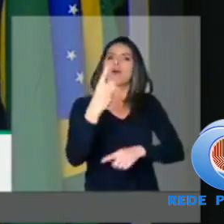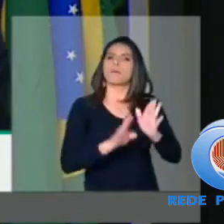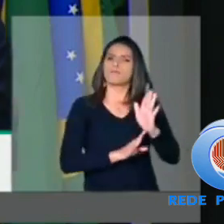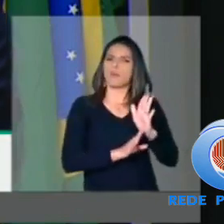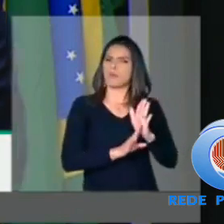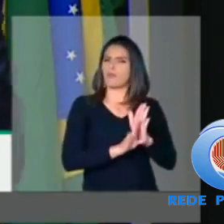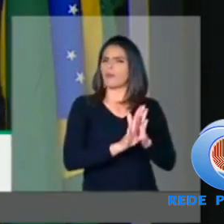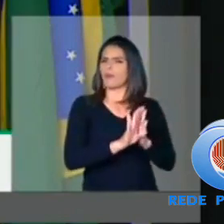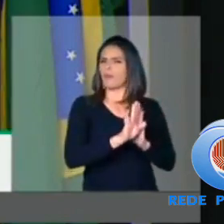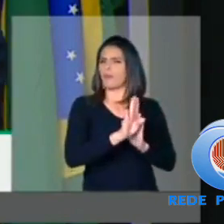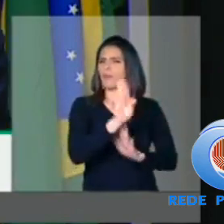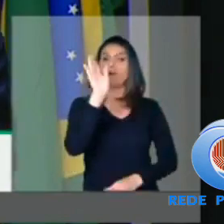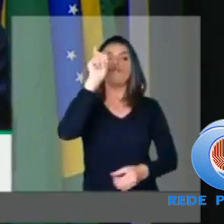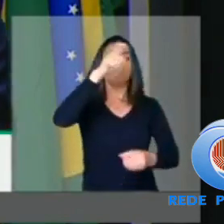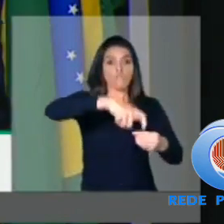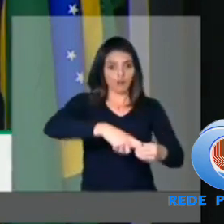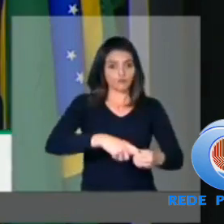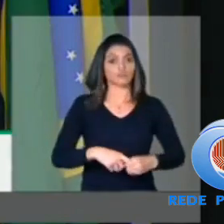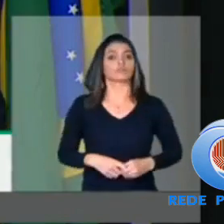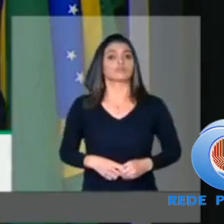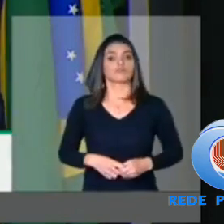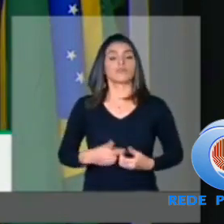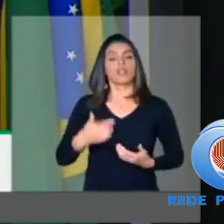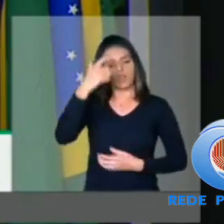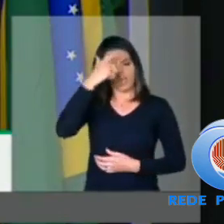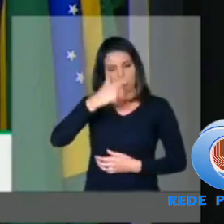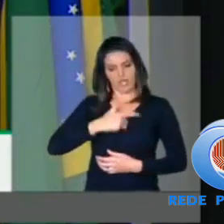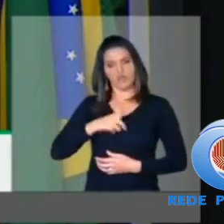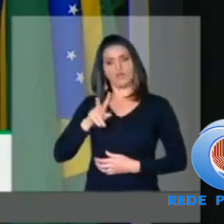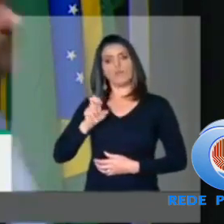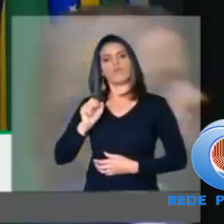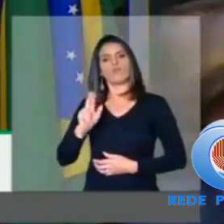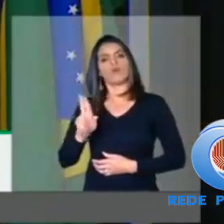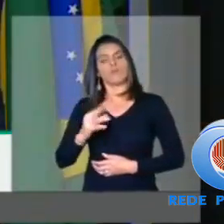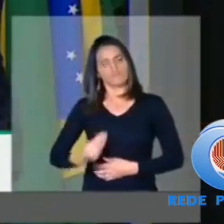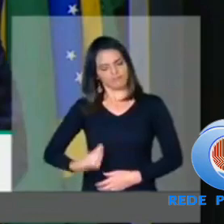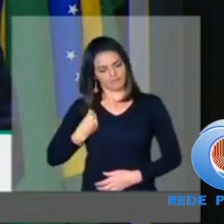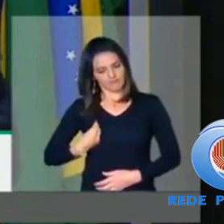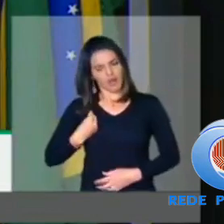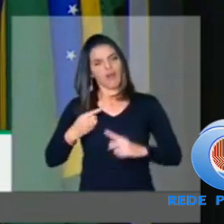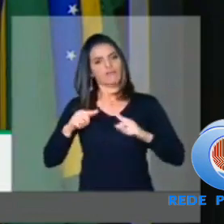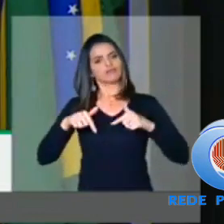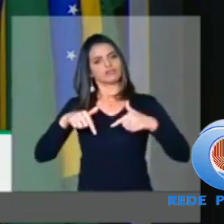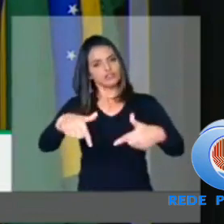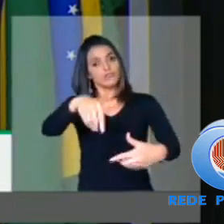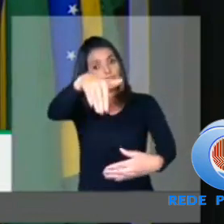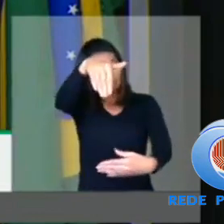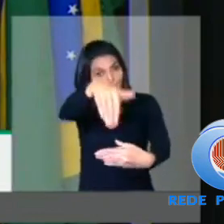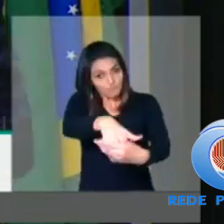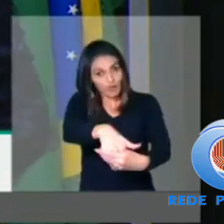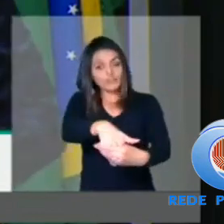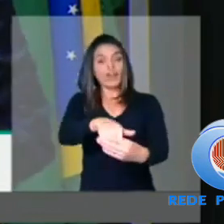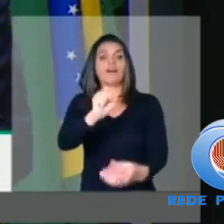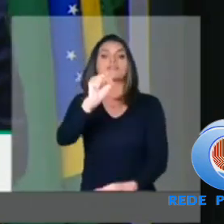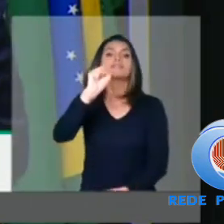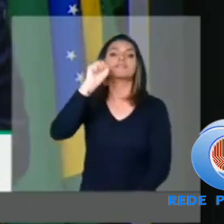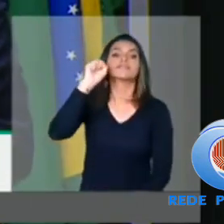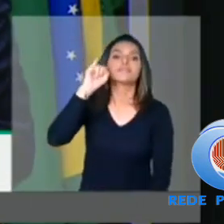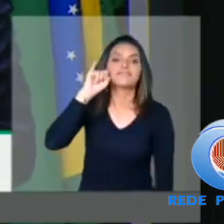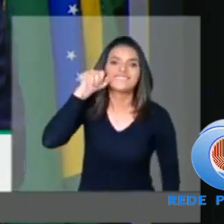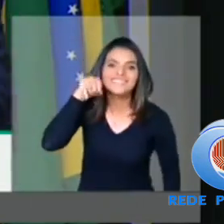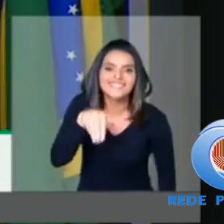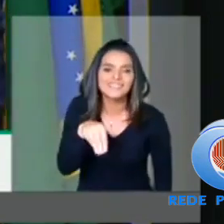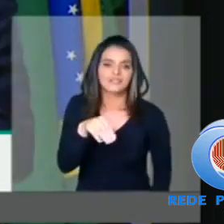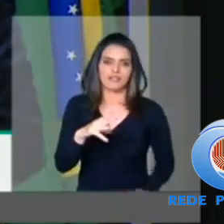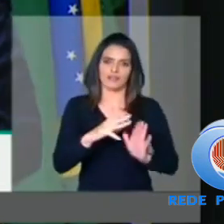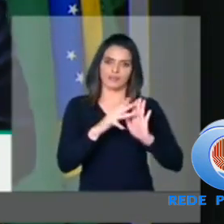mão da minha participação, da minha atitude, para dizer que sim, a